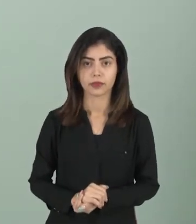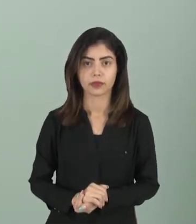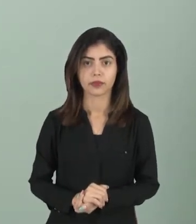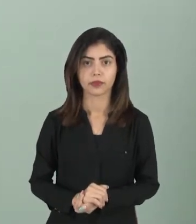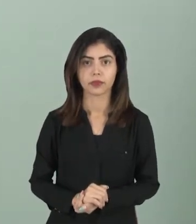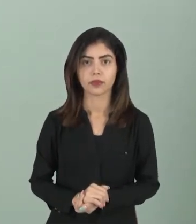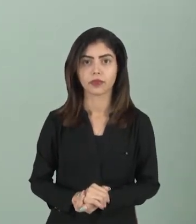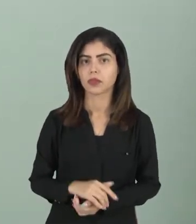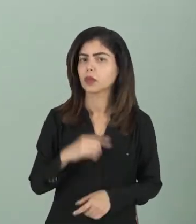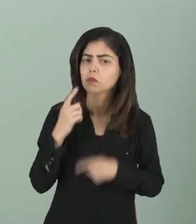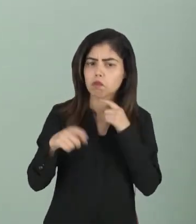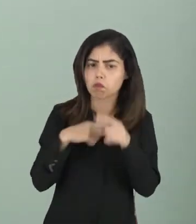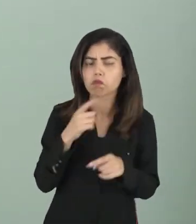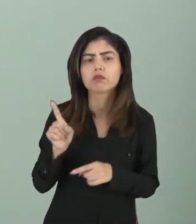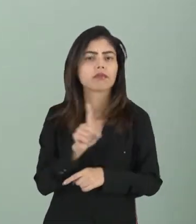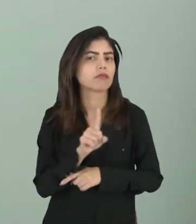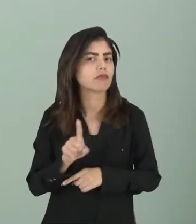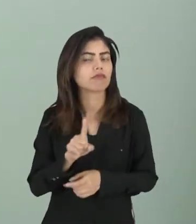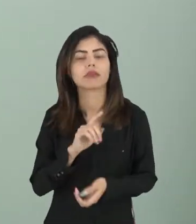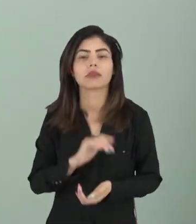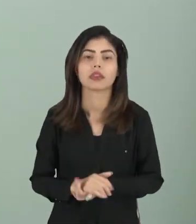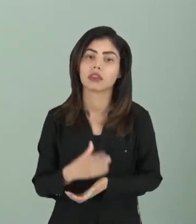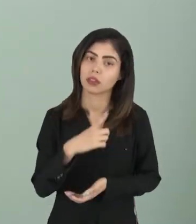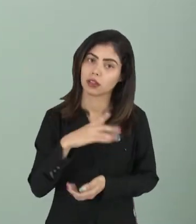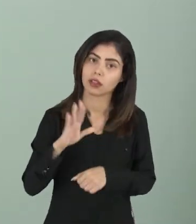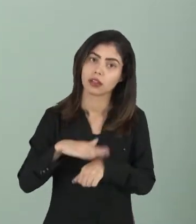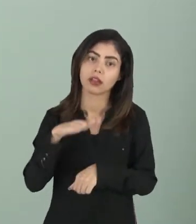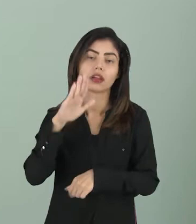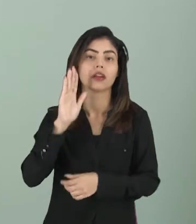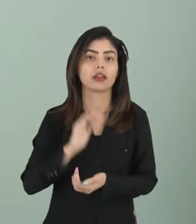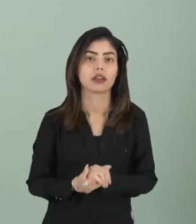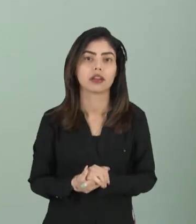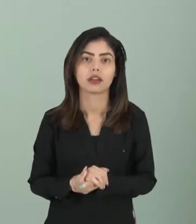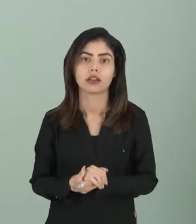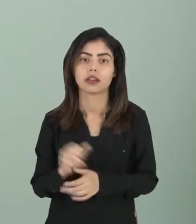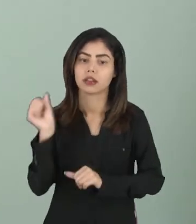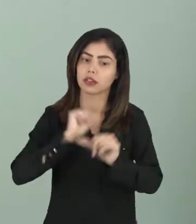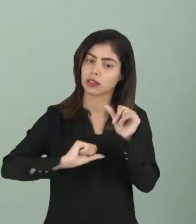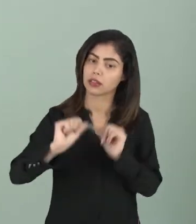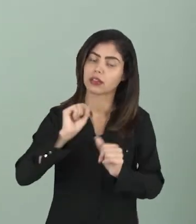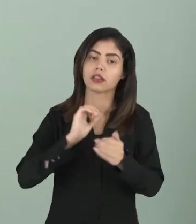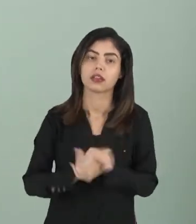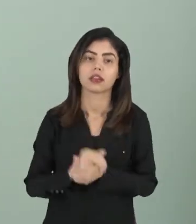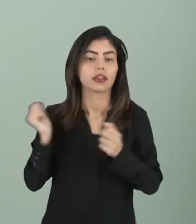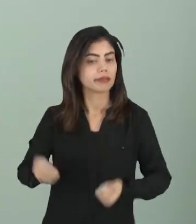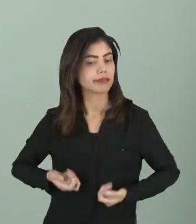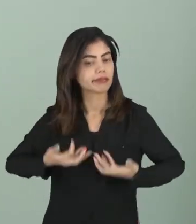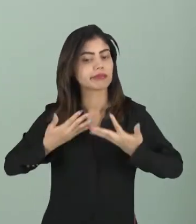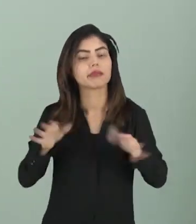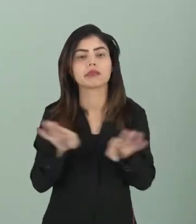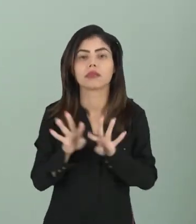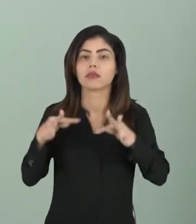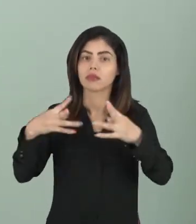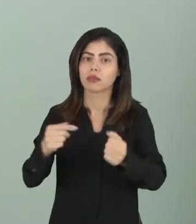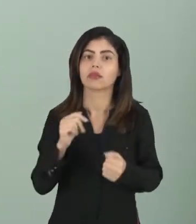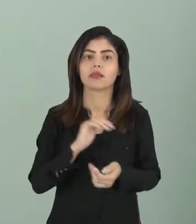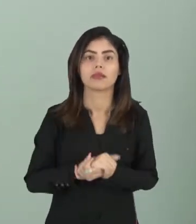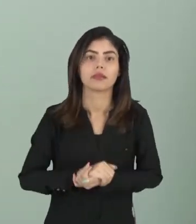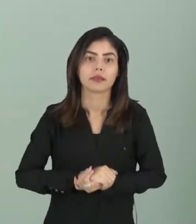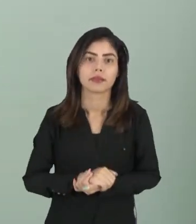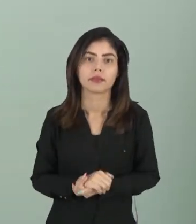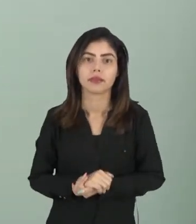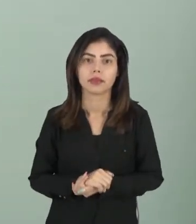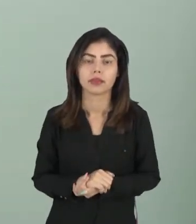não temos dúvida de que os temas mais, né, controversos entusiasmam a todos, né, animam